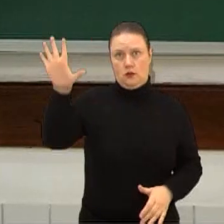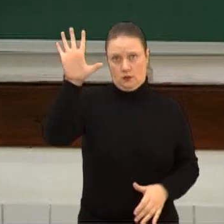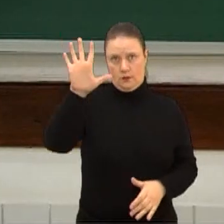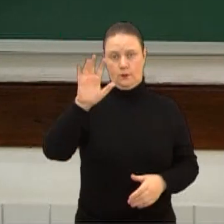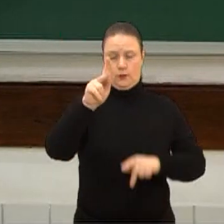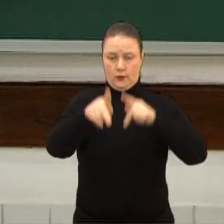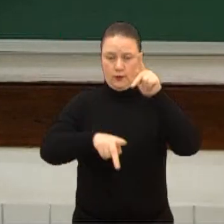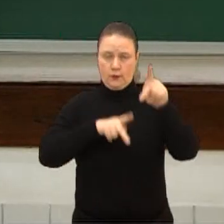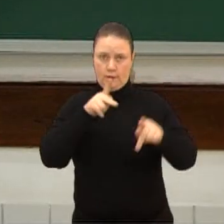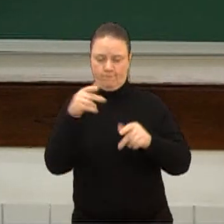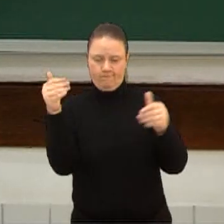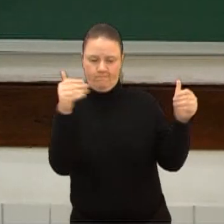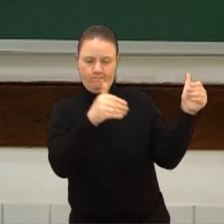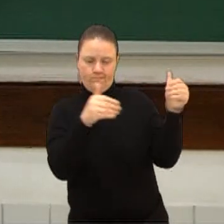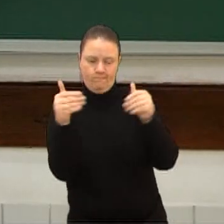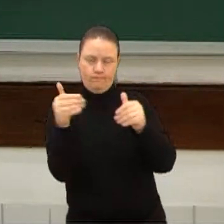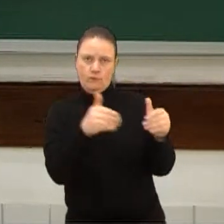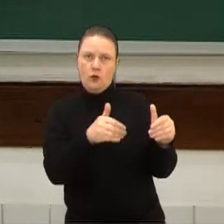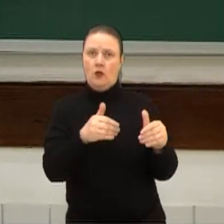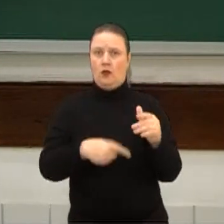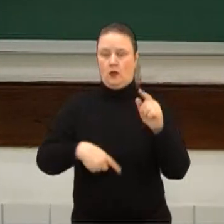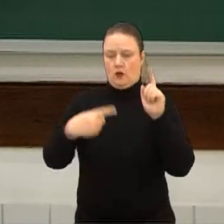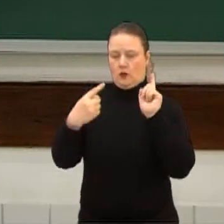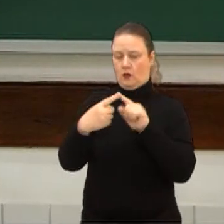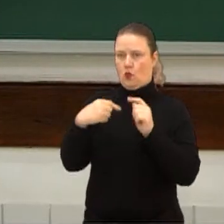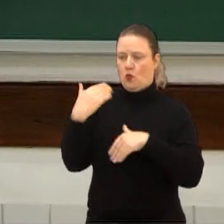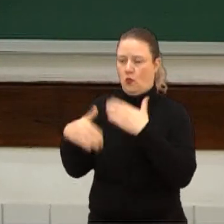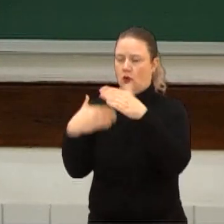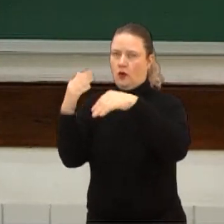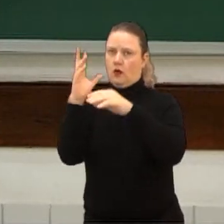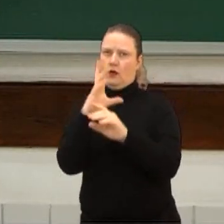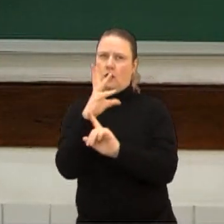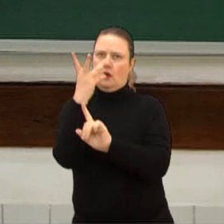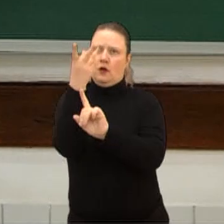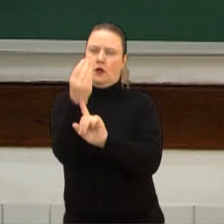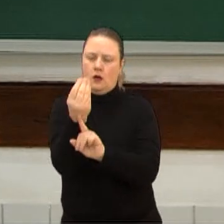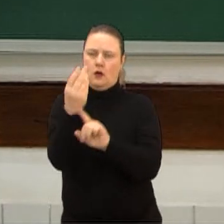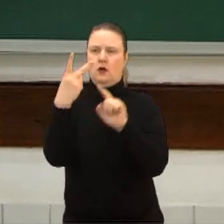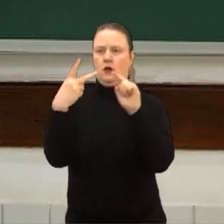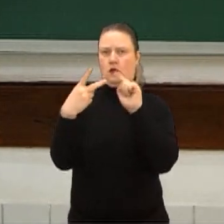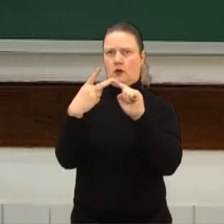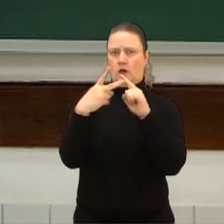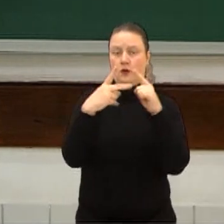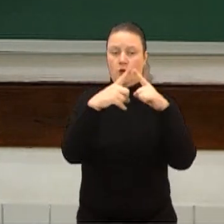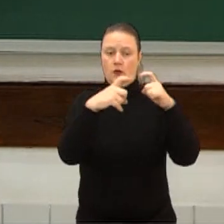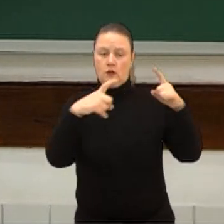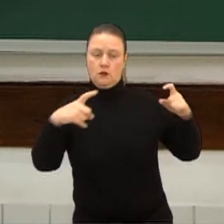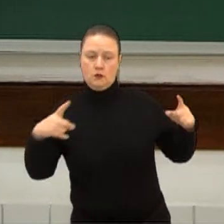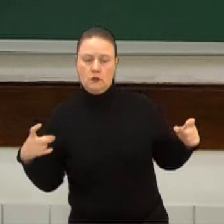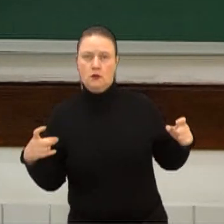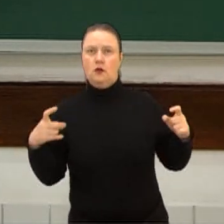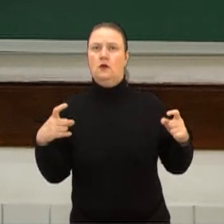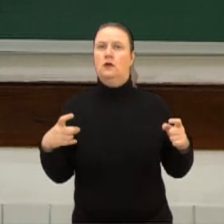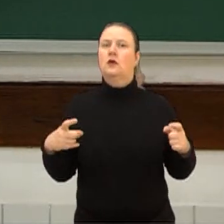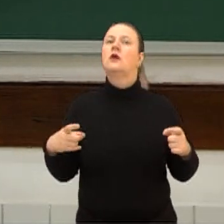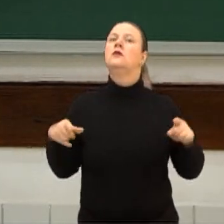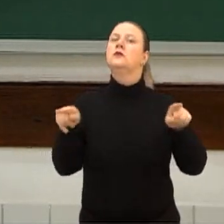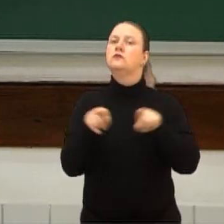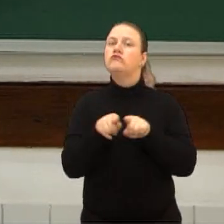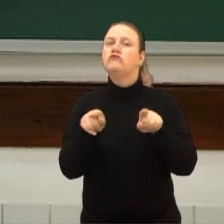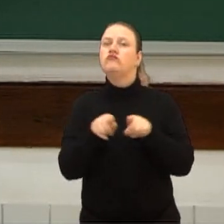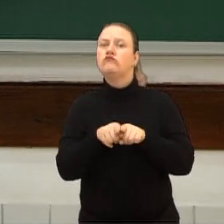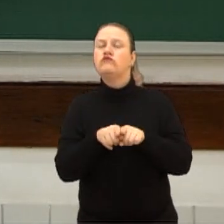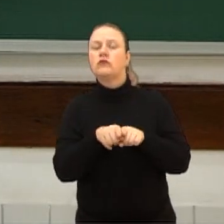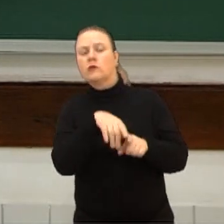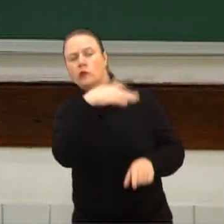Esse crescimento se deu nas artes, se deu nas ciências de maneira geral, e quando o colonizador